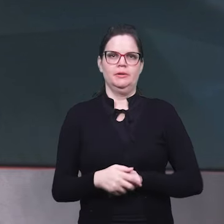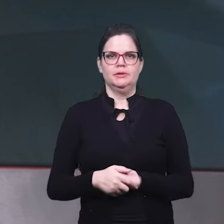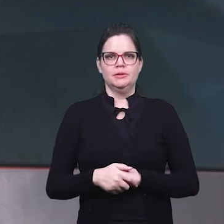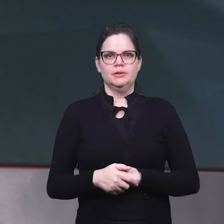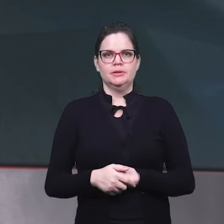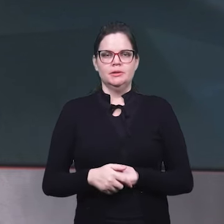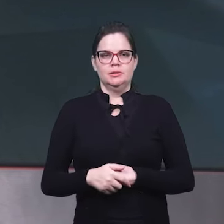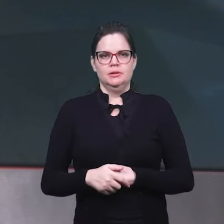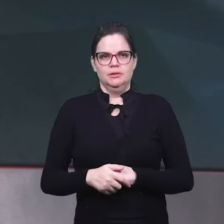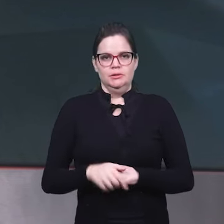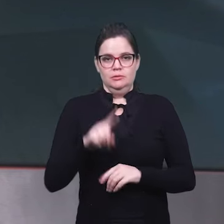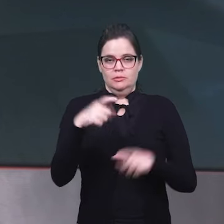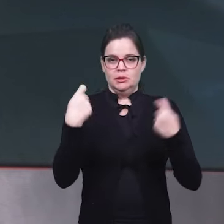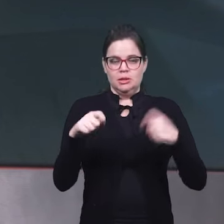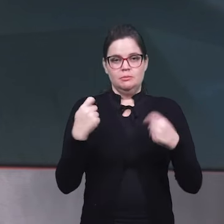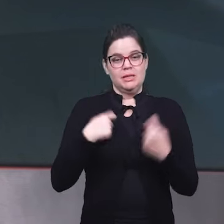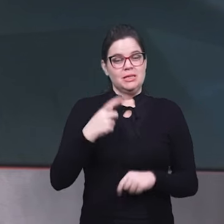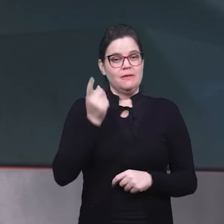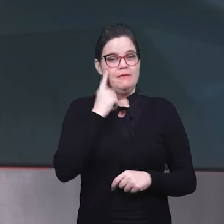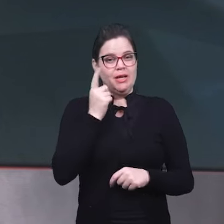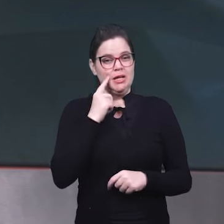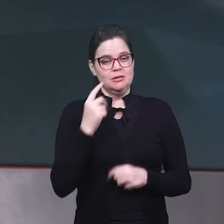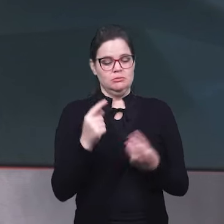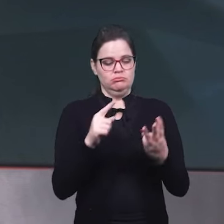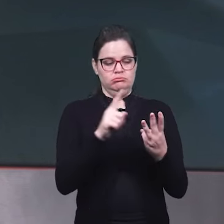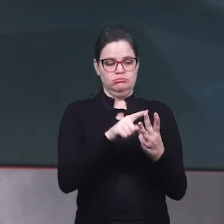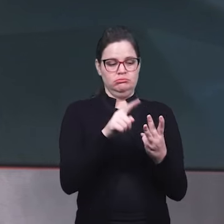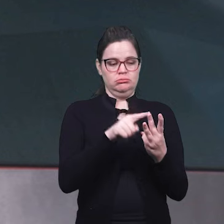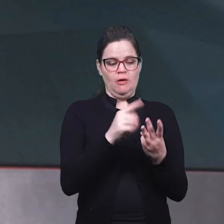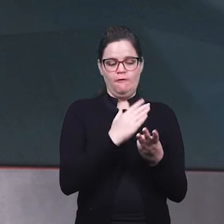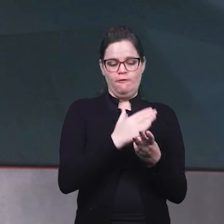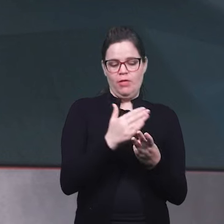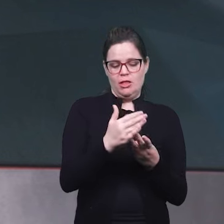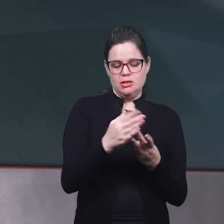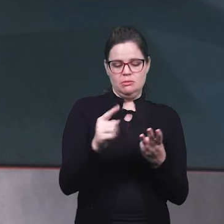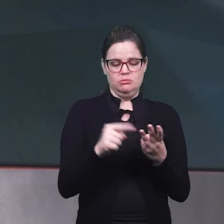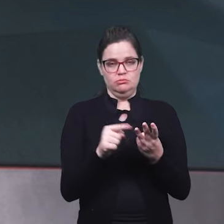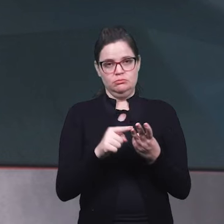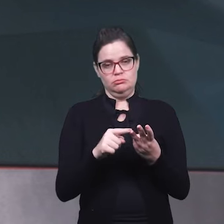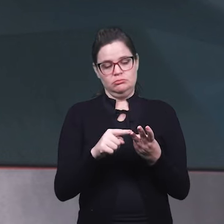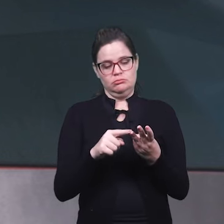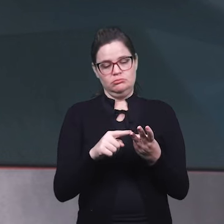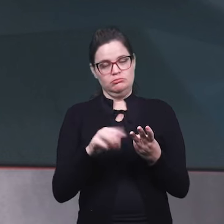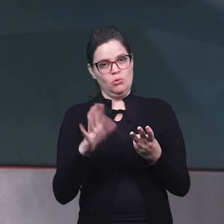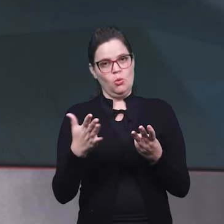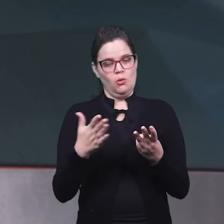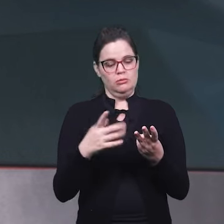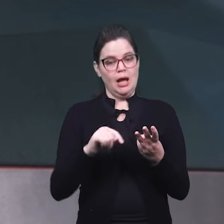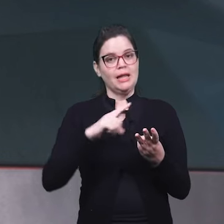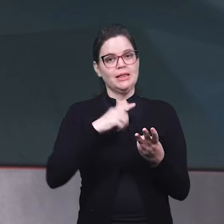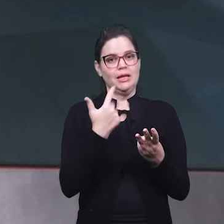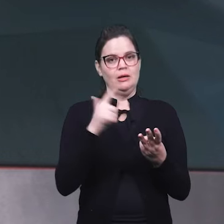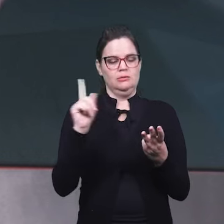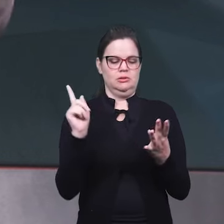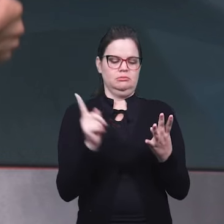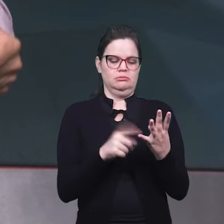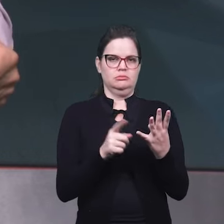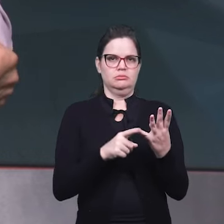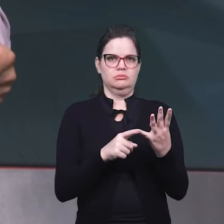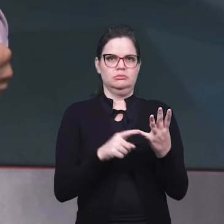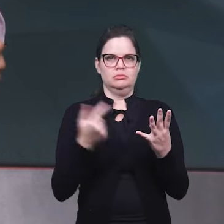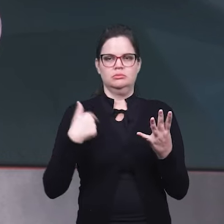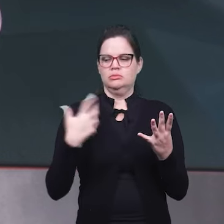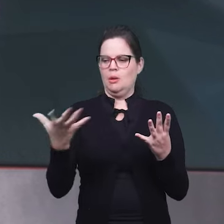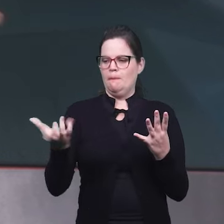deve estudar as duas possibilidades, financiamento ou leasing. Mas tem uma terceira. Eu posso